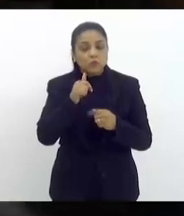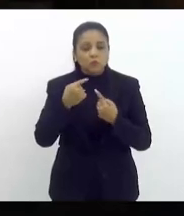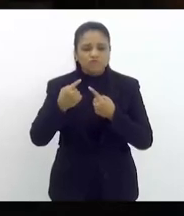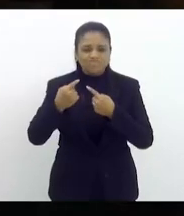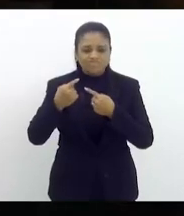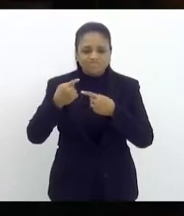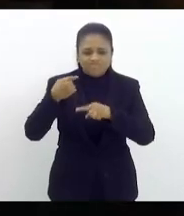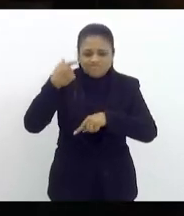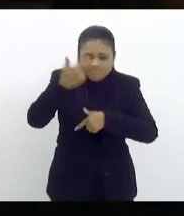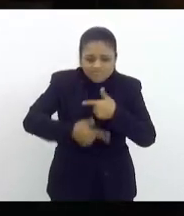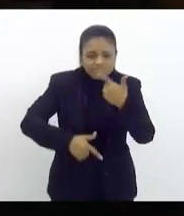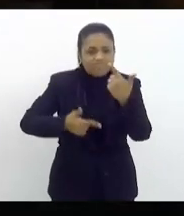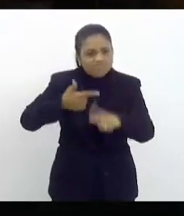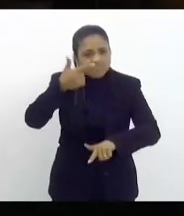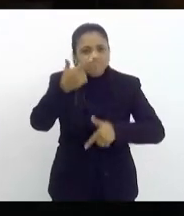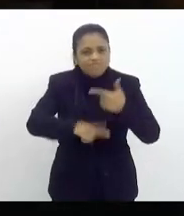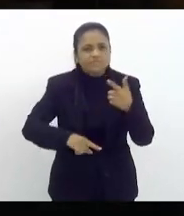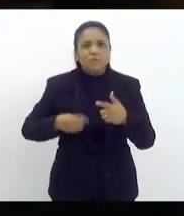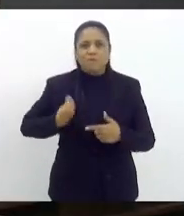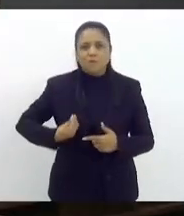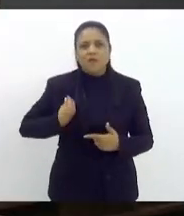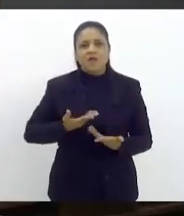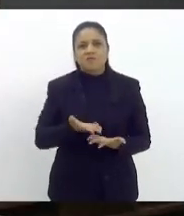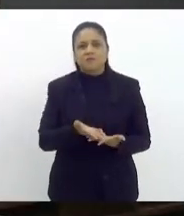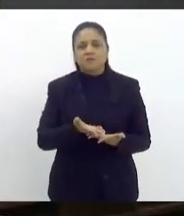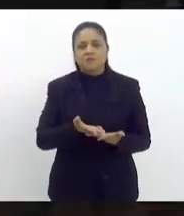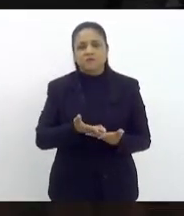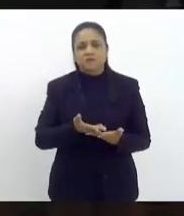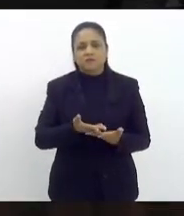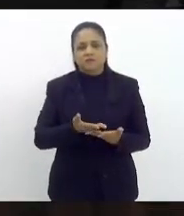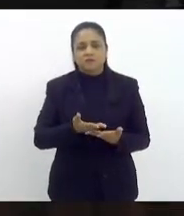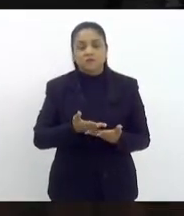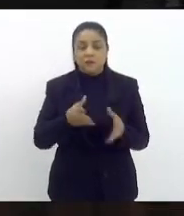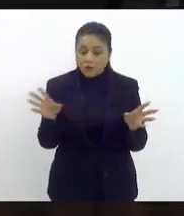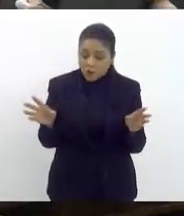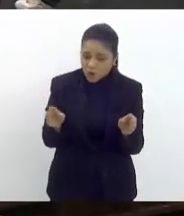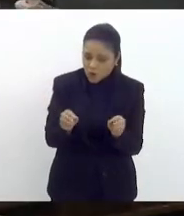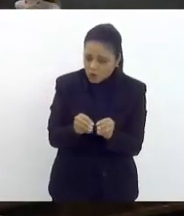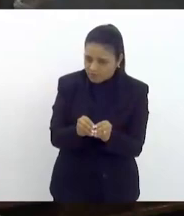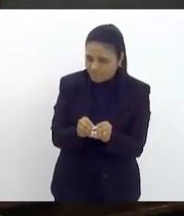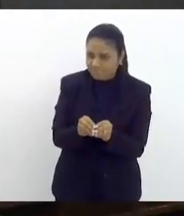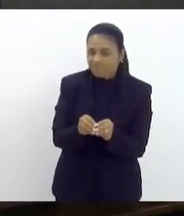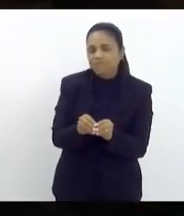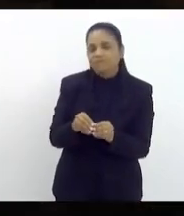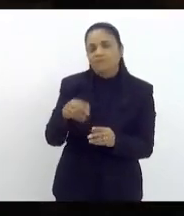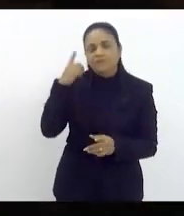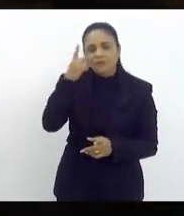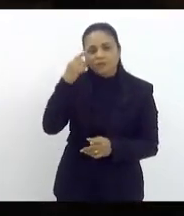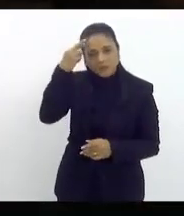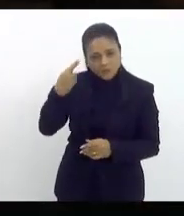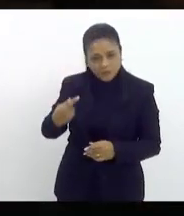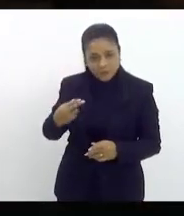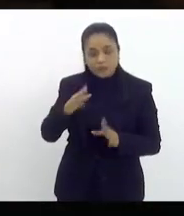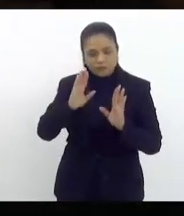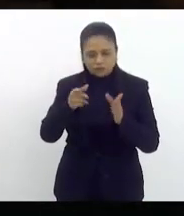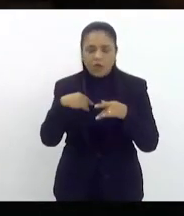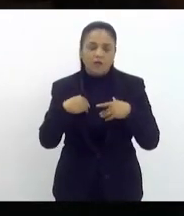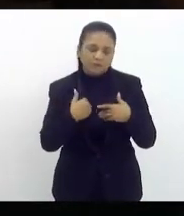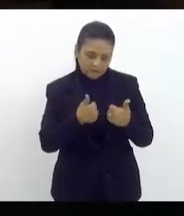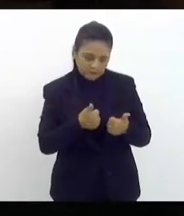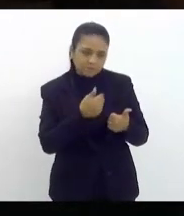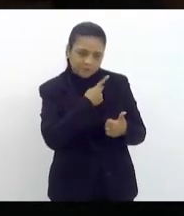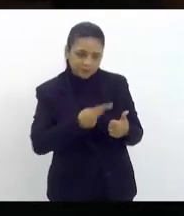vicioso de Deputada Renata, só para concluir, por favor, pelo tempo. Pois não, senhor presidente, já concluindo. Então,